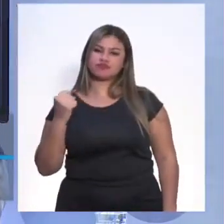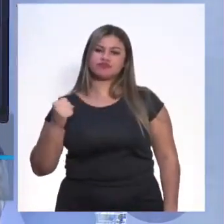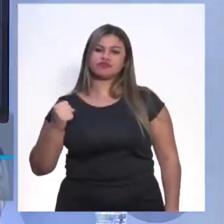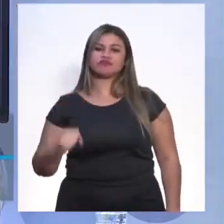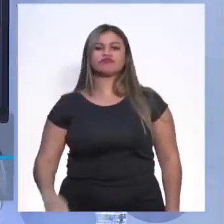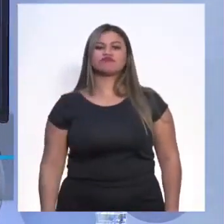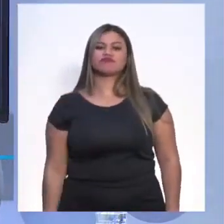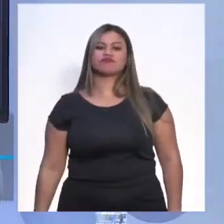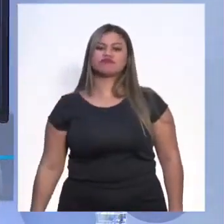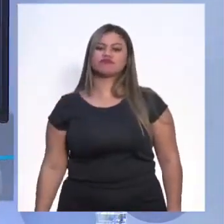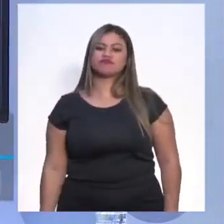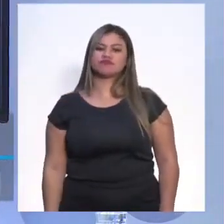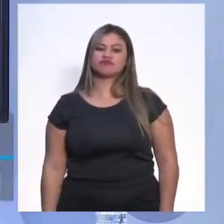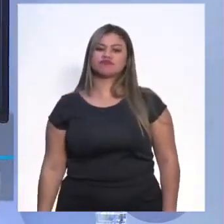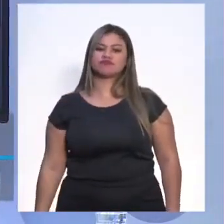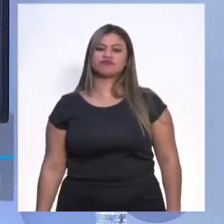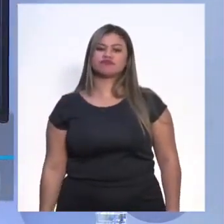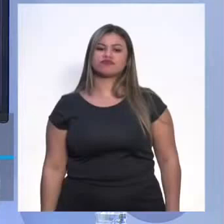Então,